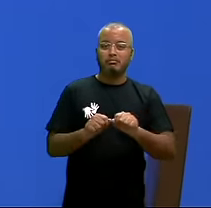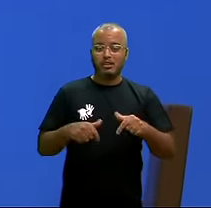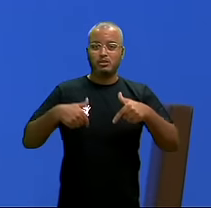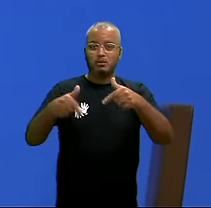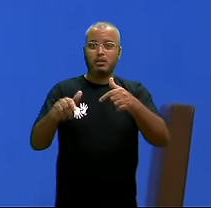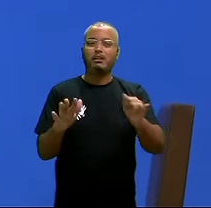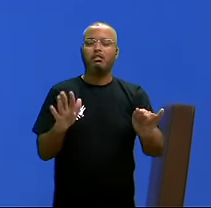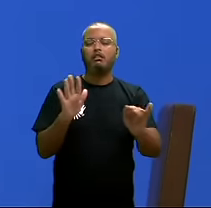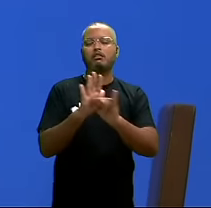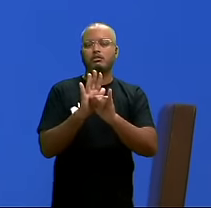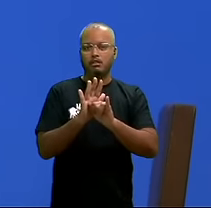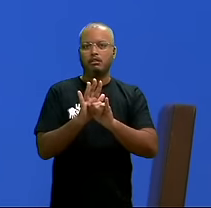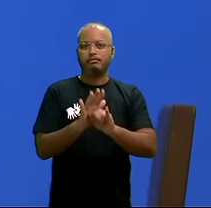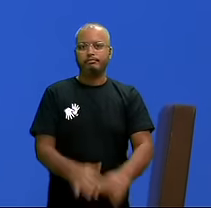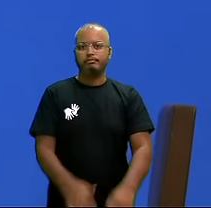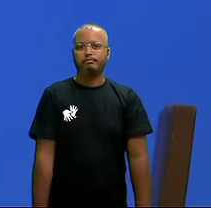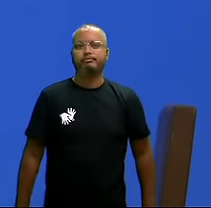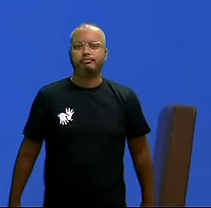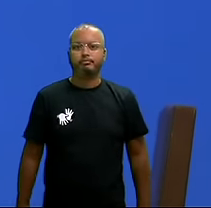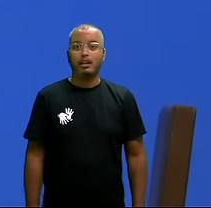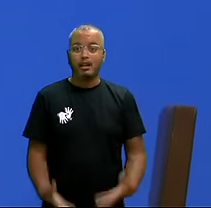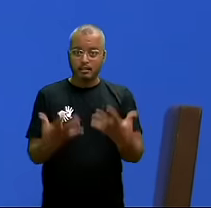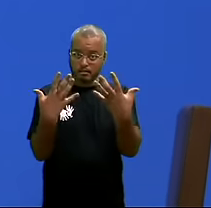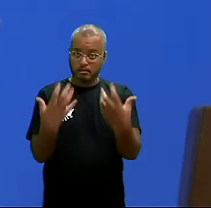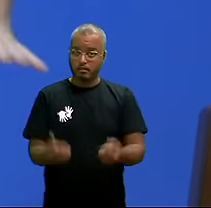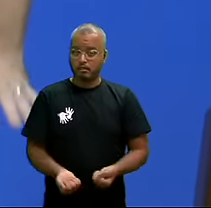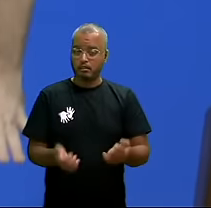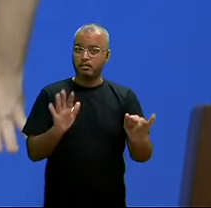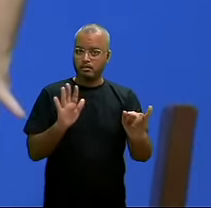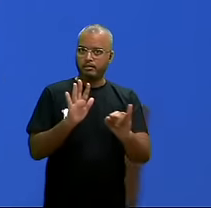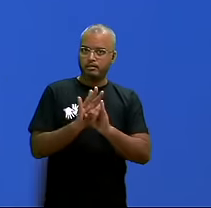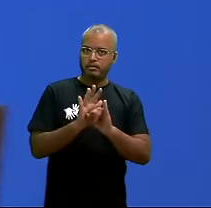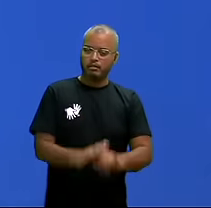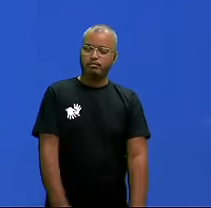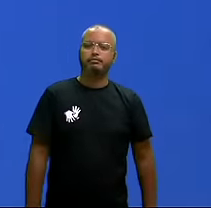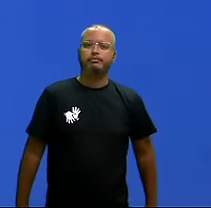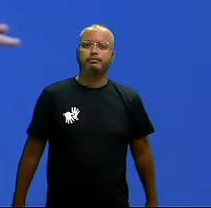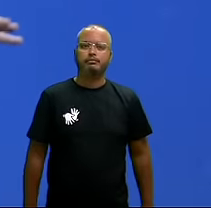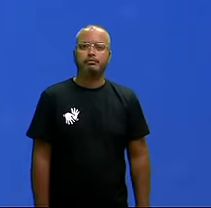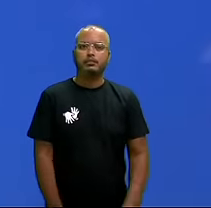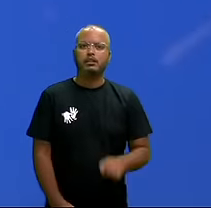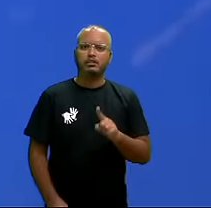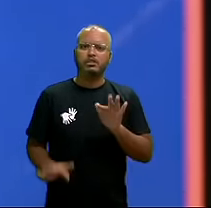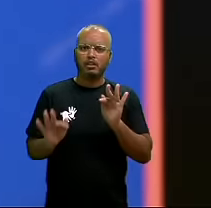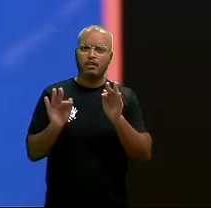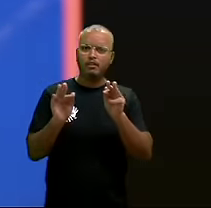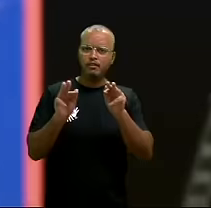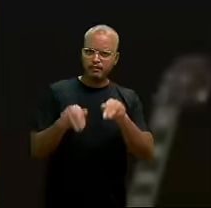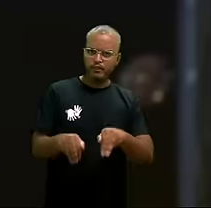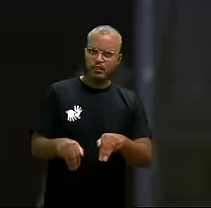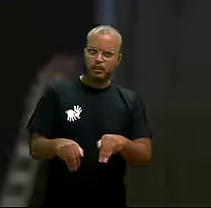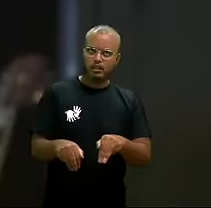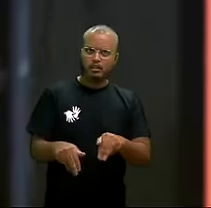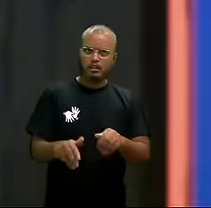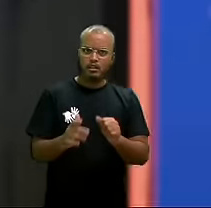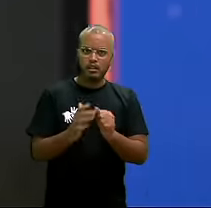dá glória a Deus por isso aqui? Eu lembro quando o Davi, eu já estou terminando. Quem quer que eu termine? Diga amém.